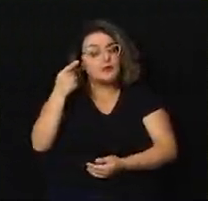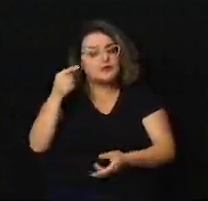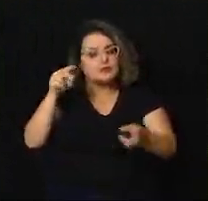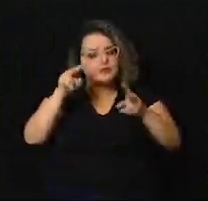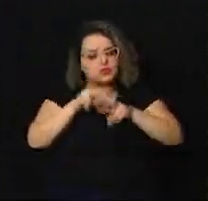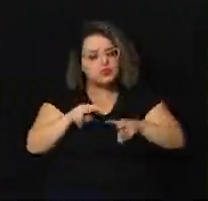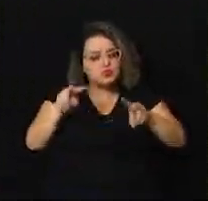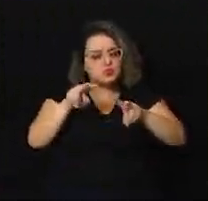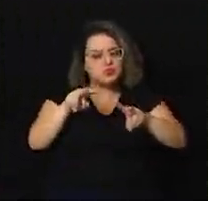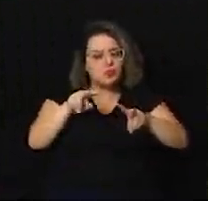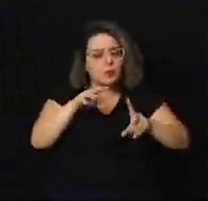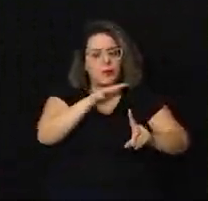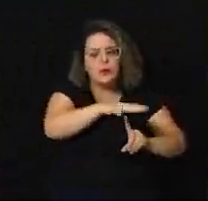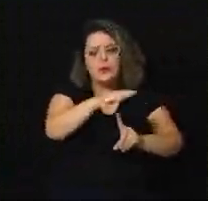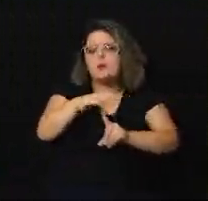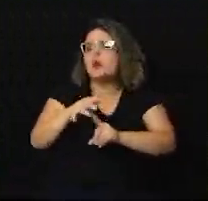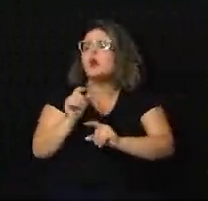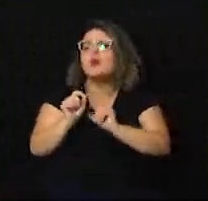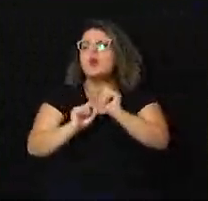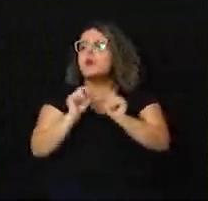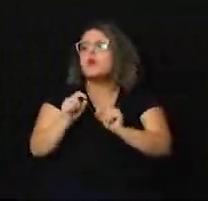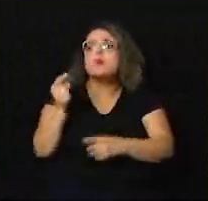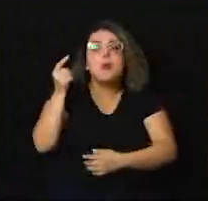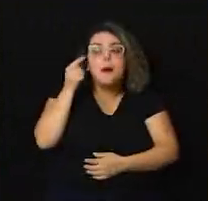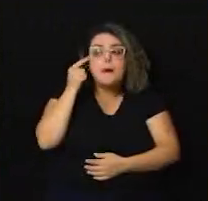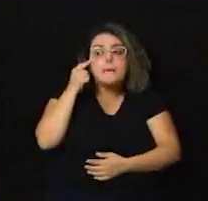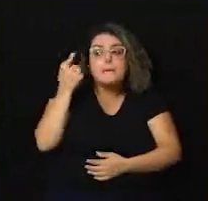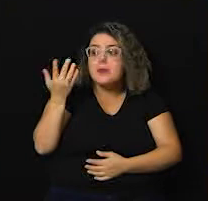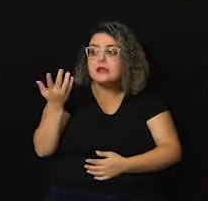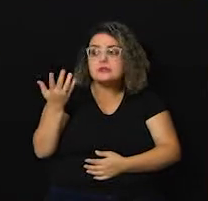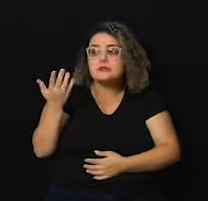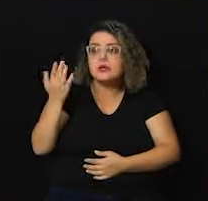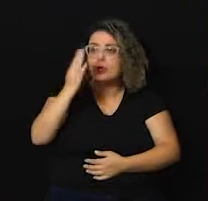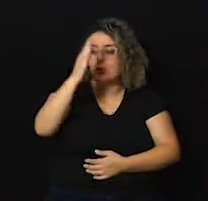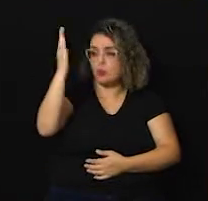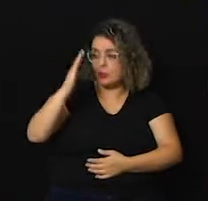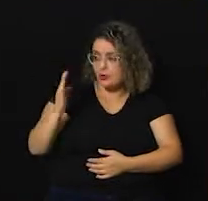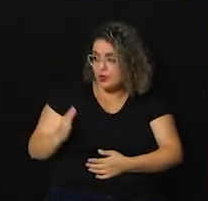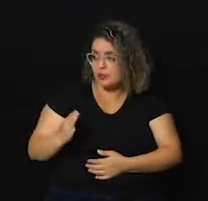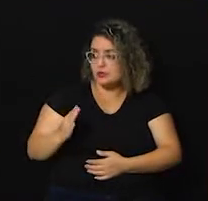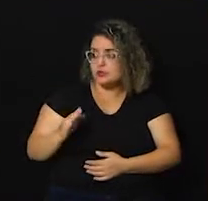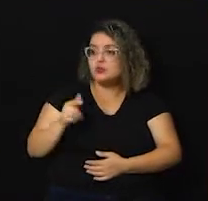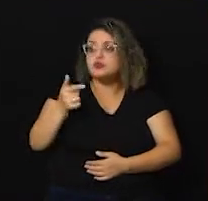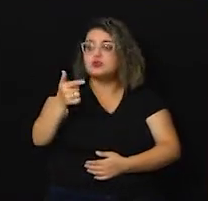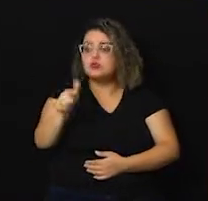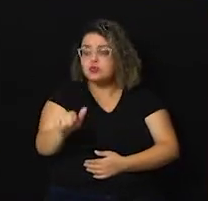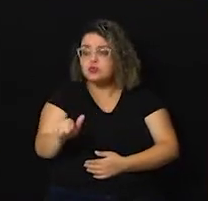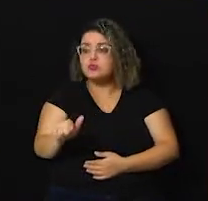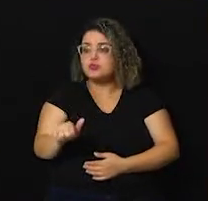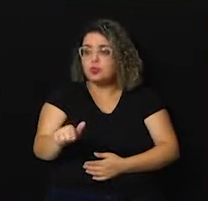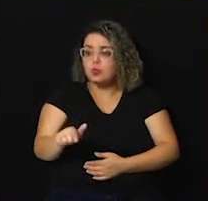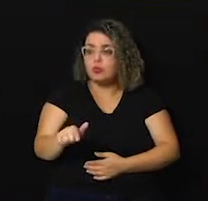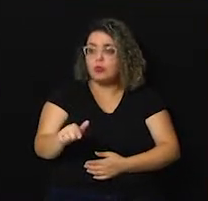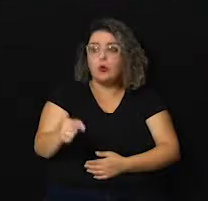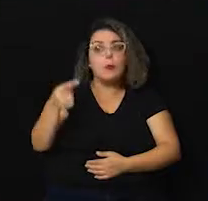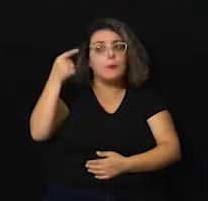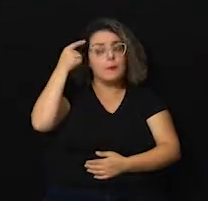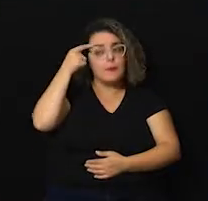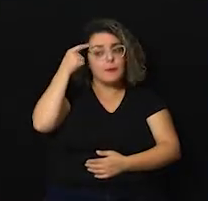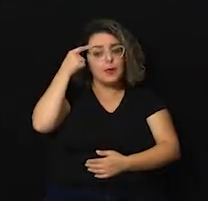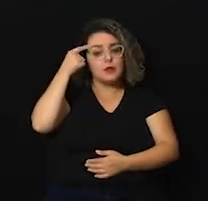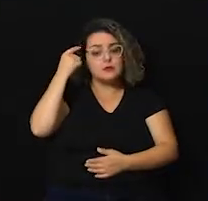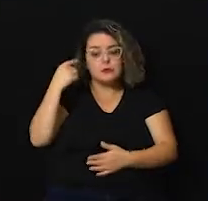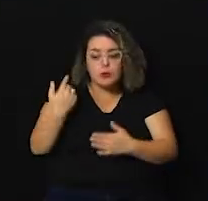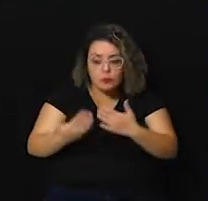vista do meio ambiente, o que a gente pode pensar que o Brasil, mais uma vez, ele pensa